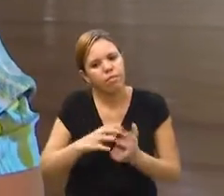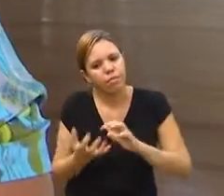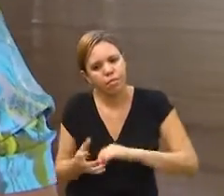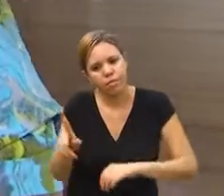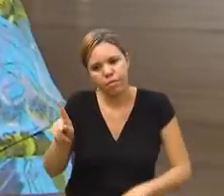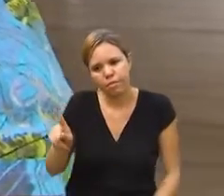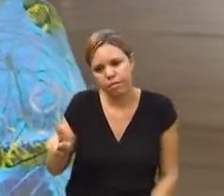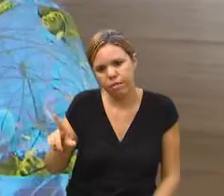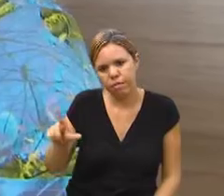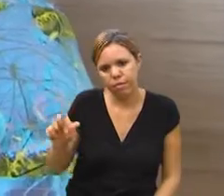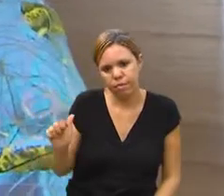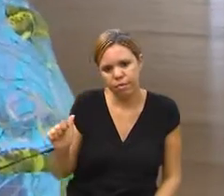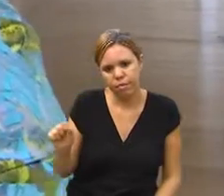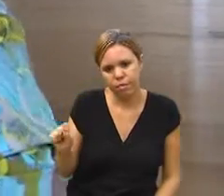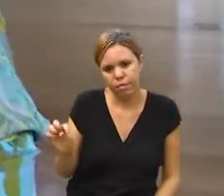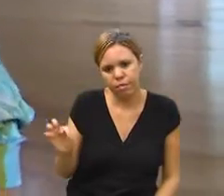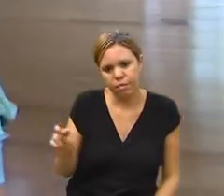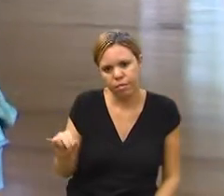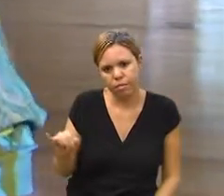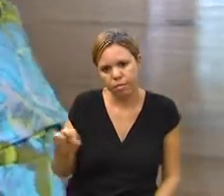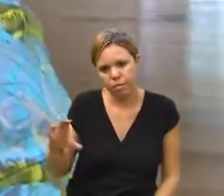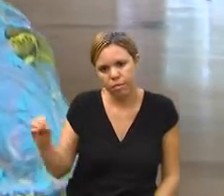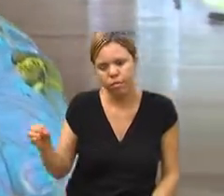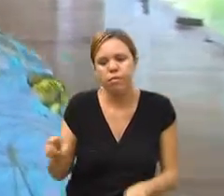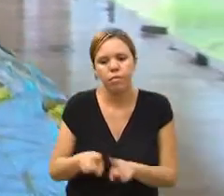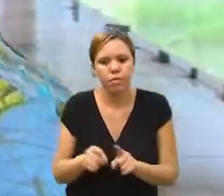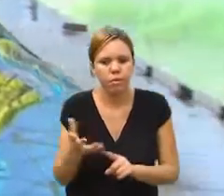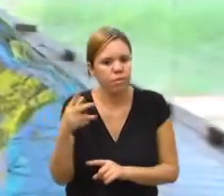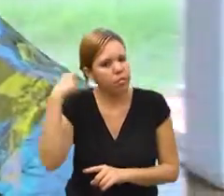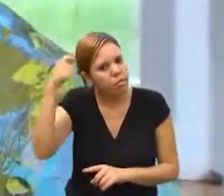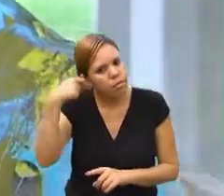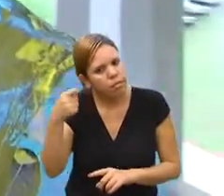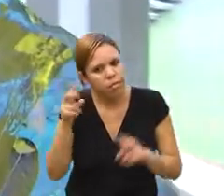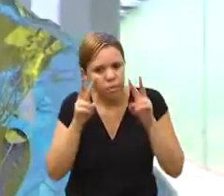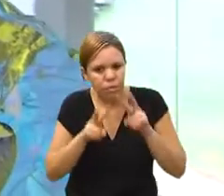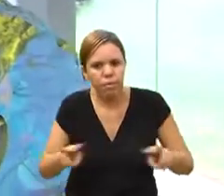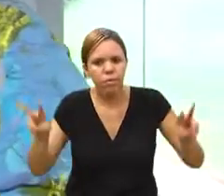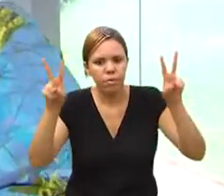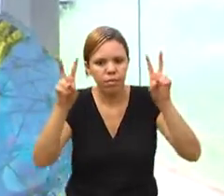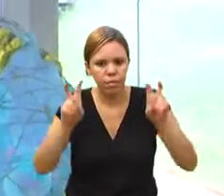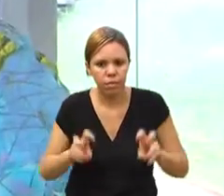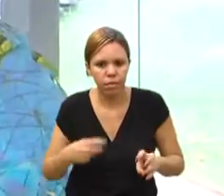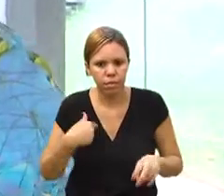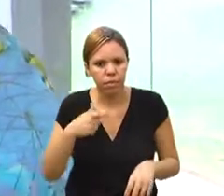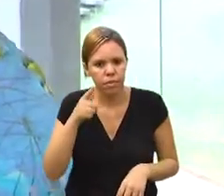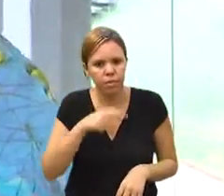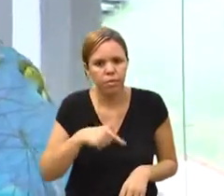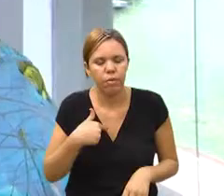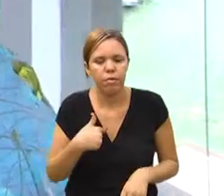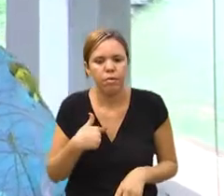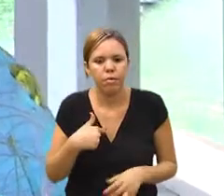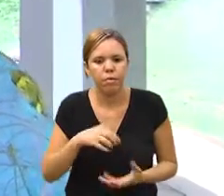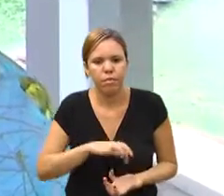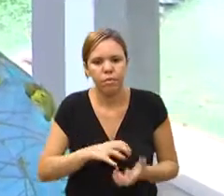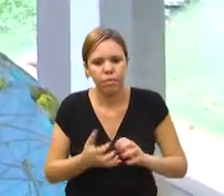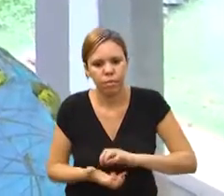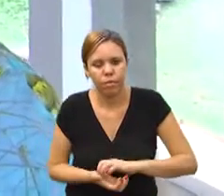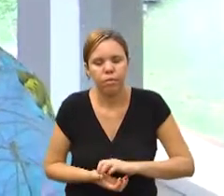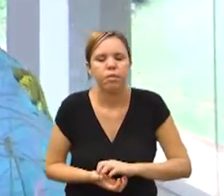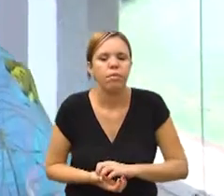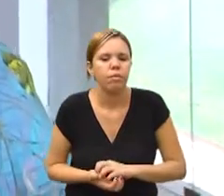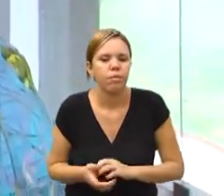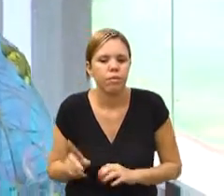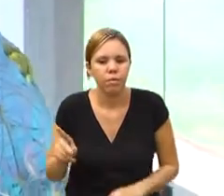até mais atual, né? Sim, eu sou artista visual, né, um termo que já se usa, porque eu me considero muito mais artista plástico, na verdade, do que